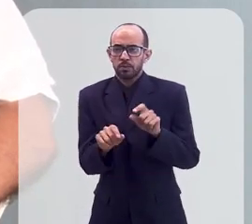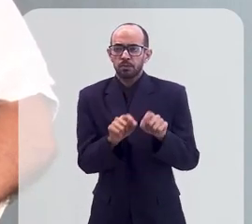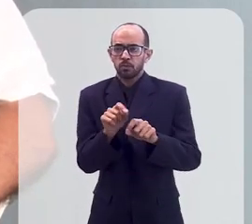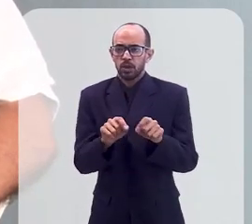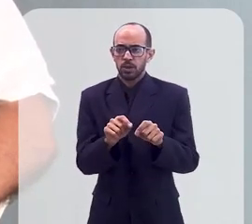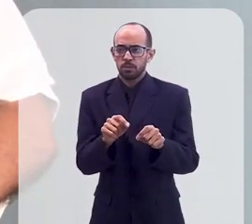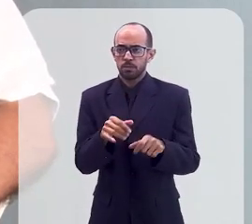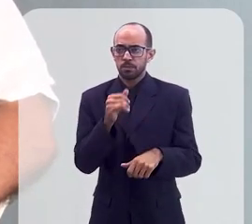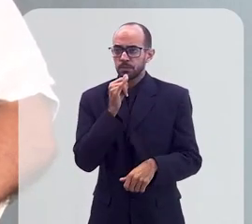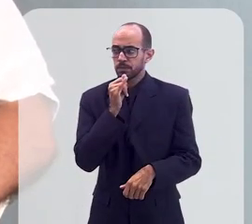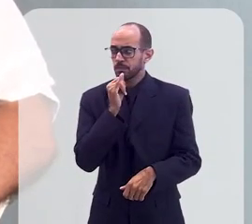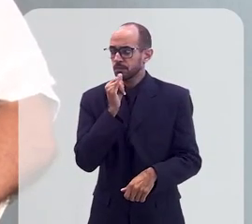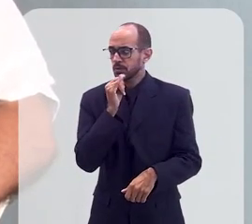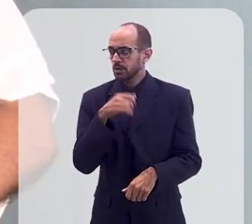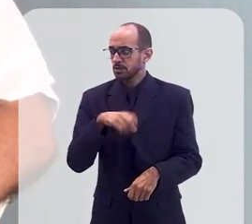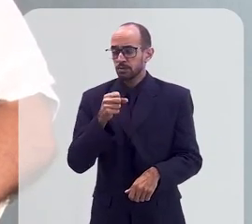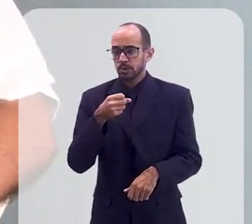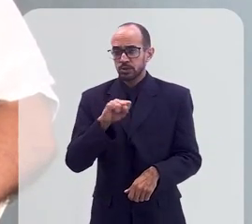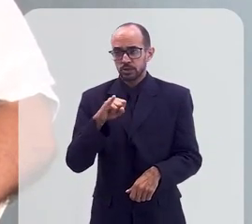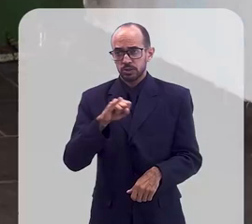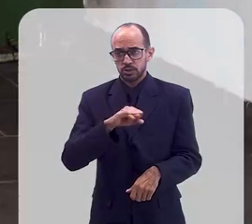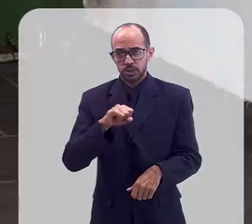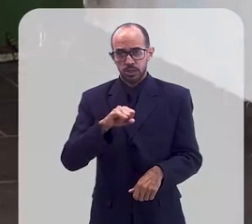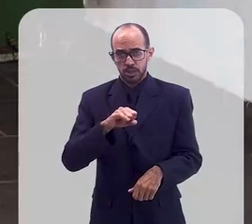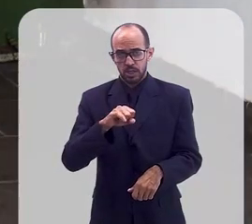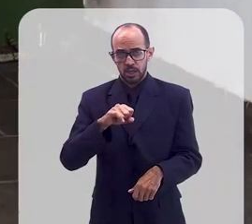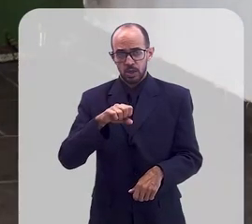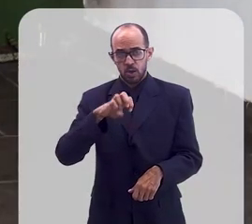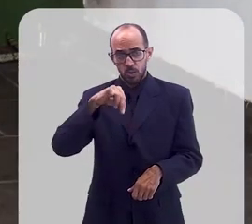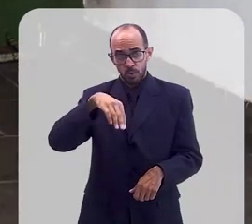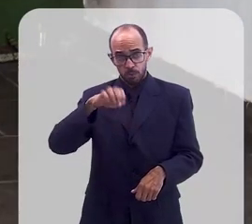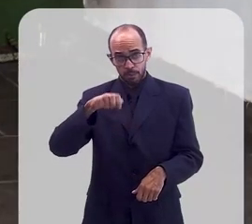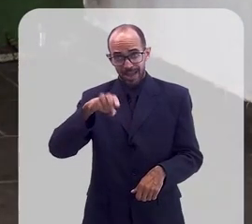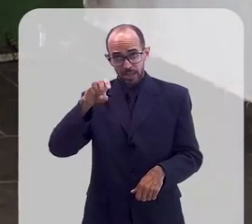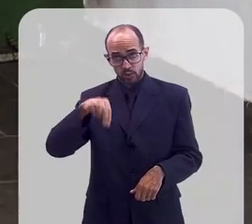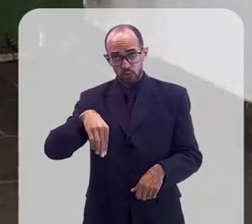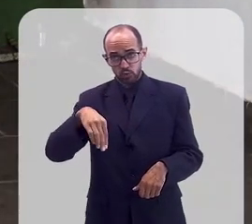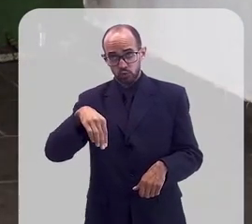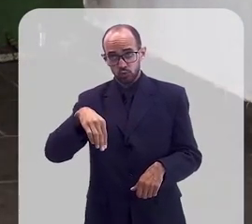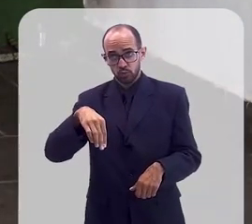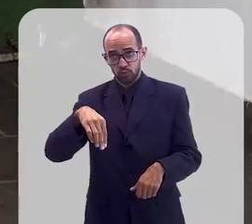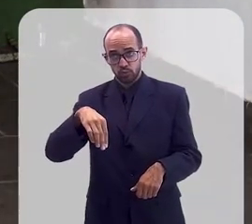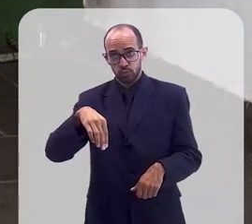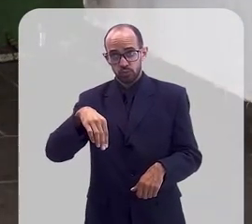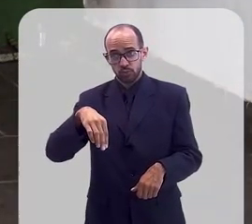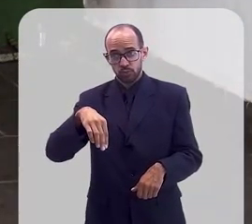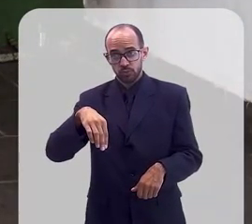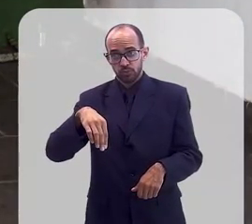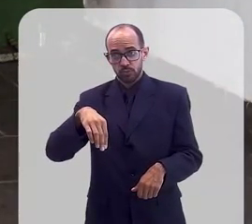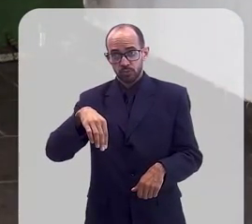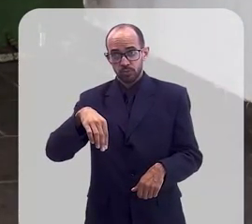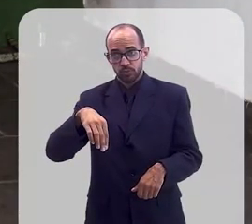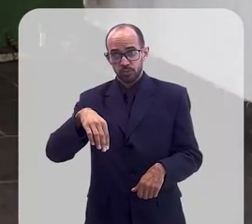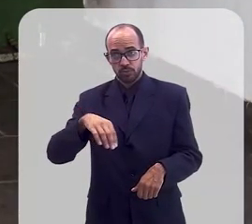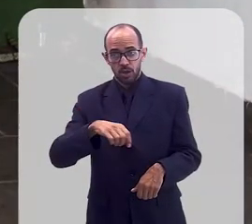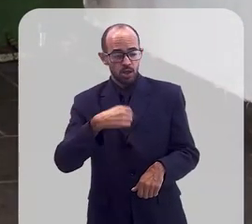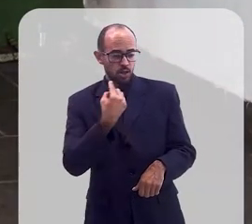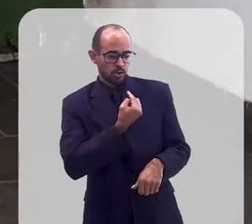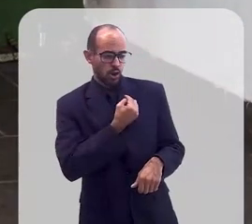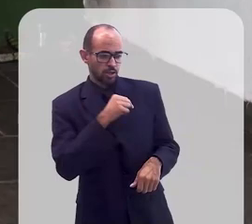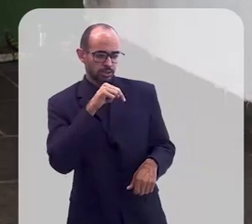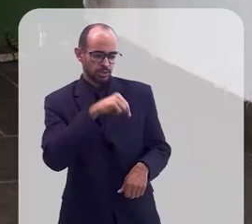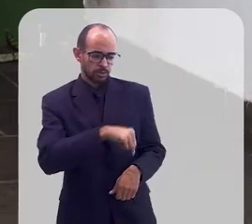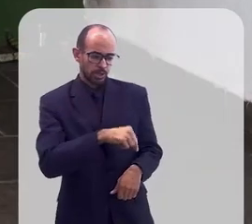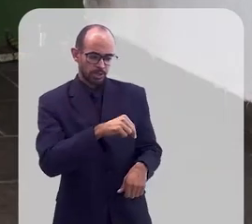quando o médium é novo, a gente não tem... Só um minuto, gente. Nós estamos num terreiro